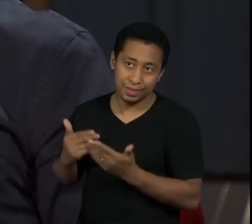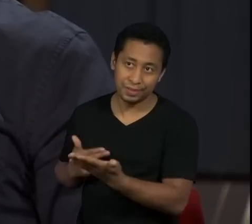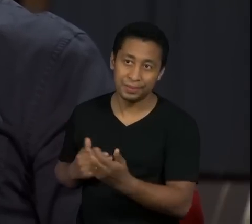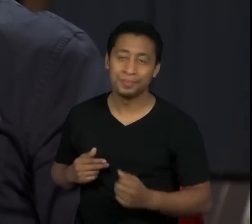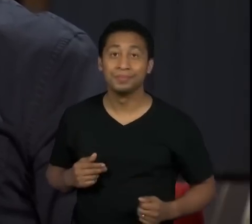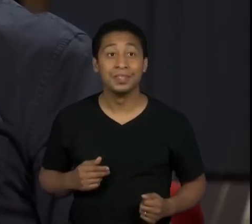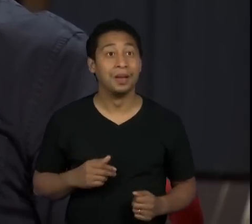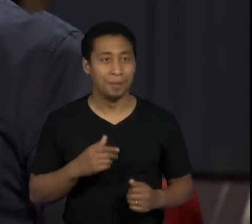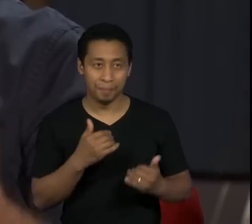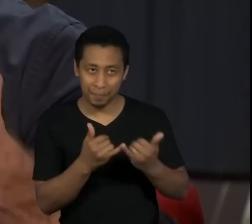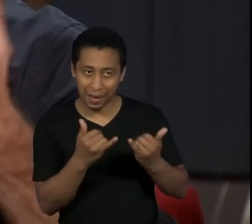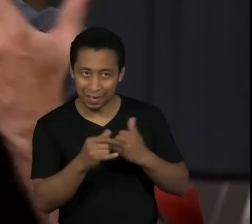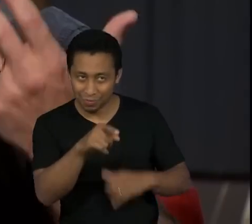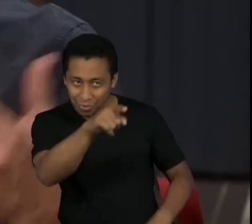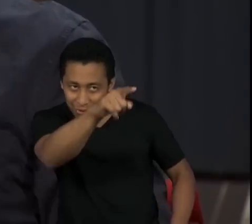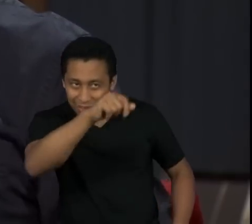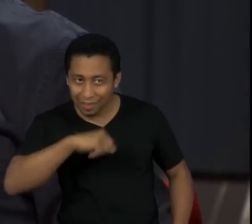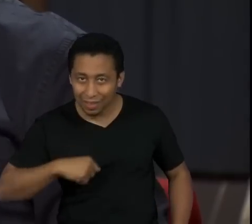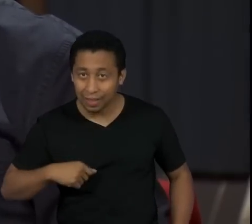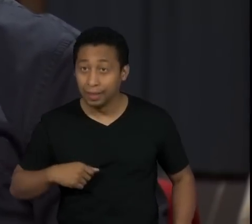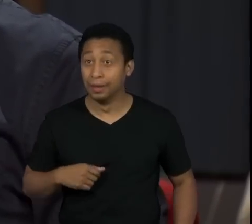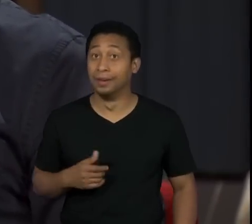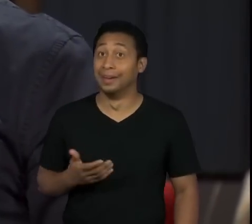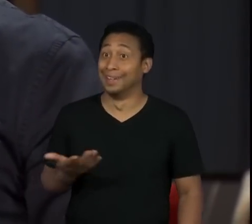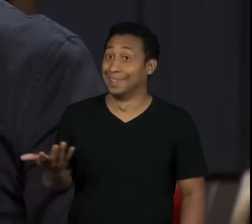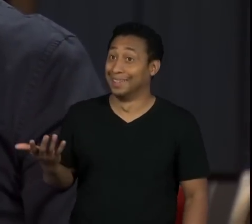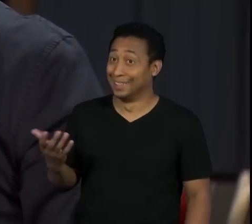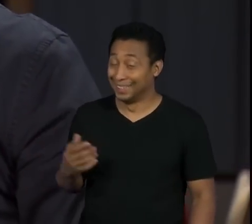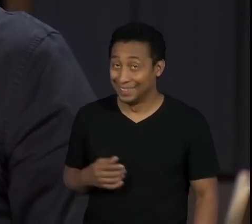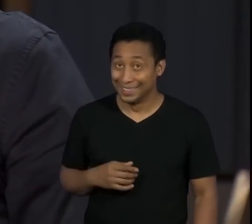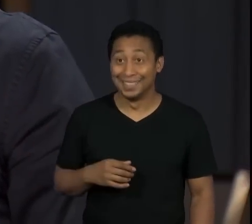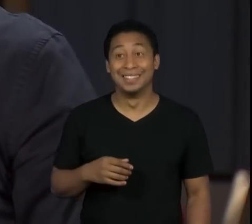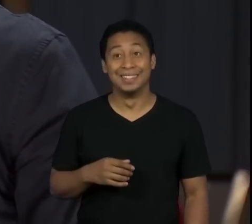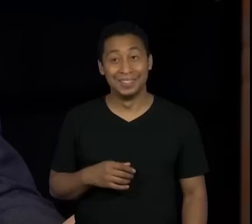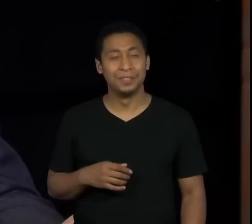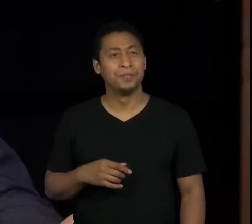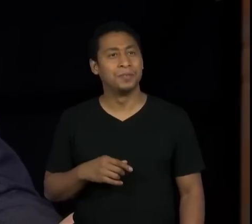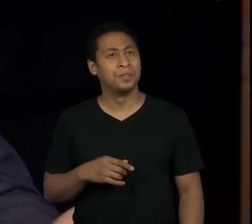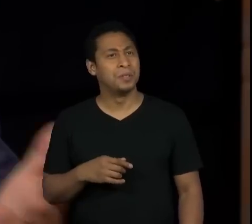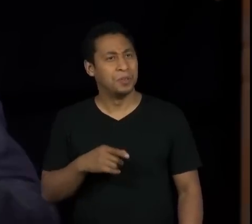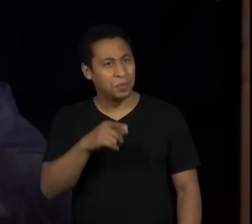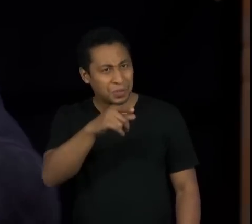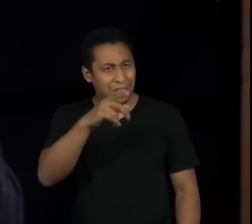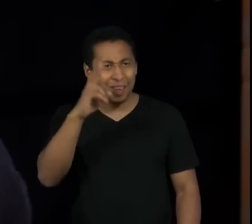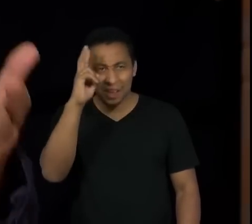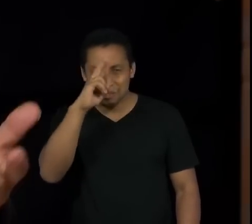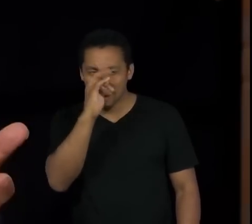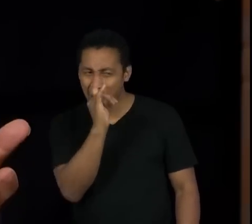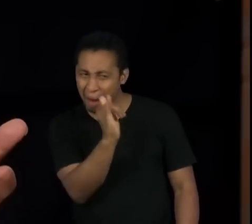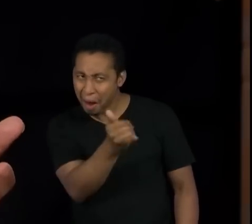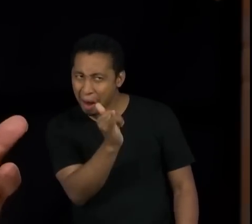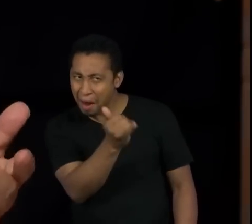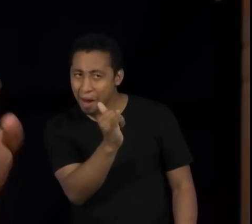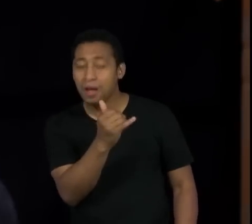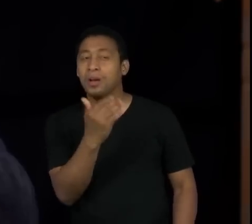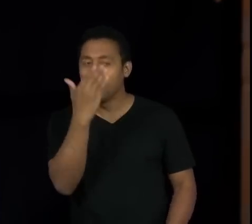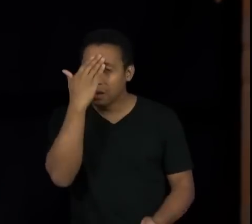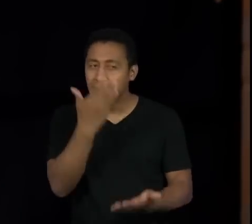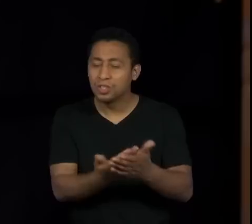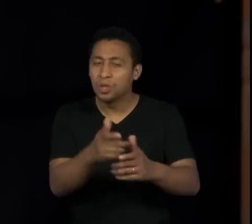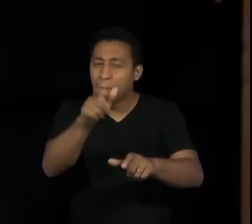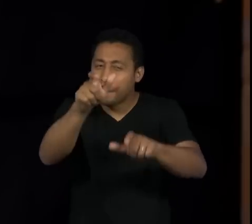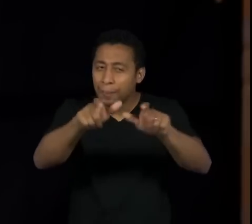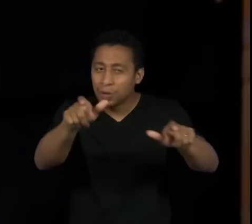Isso. Se você me acha um bom contador de história... Você é um contador de história. Eu imagino que muita gente que está te ouvindo agora fala assim,